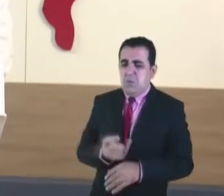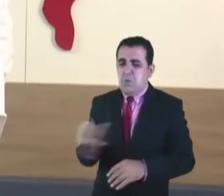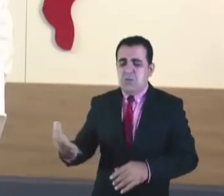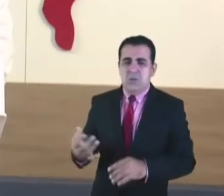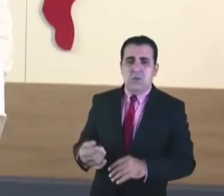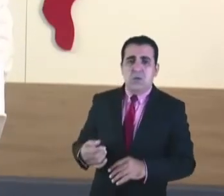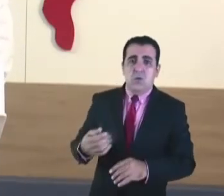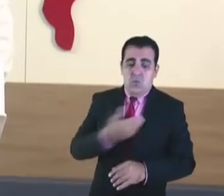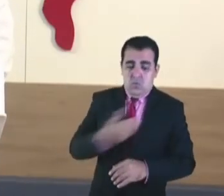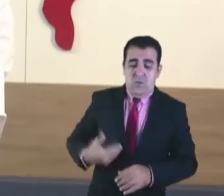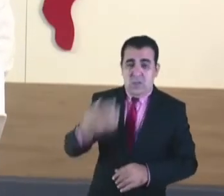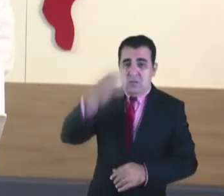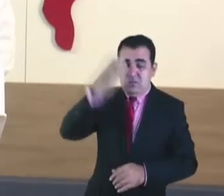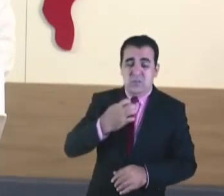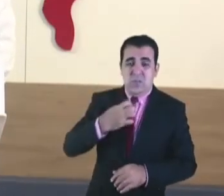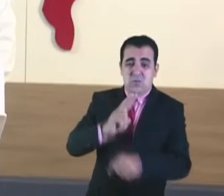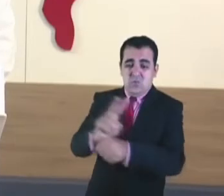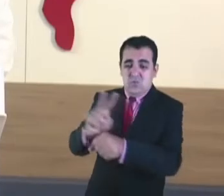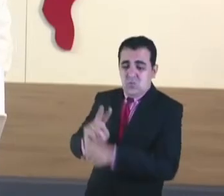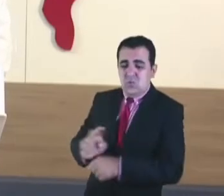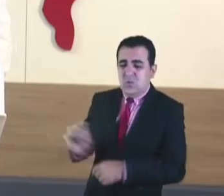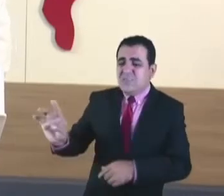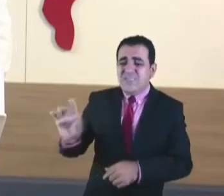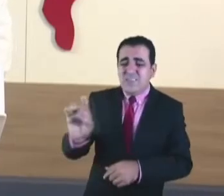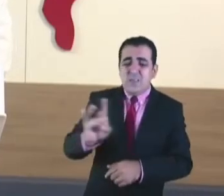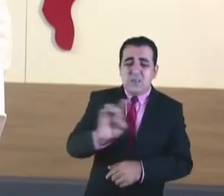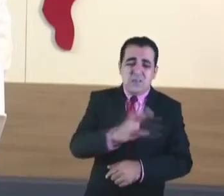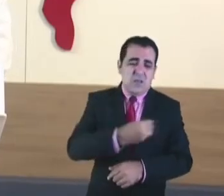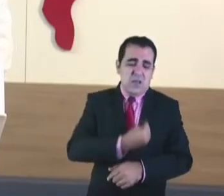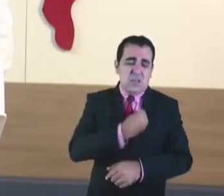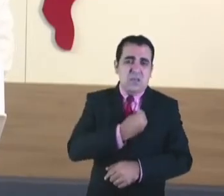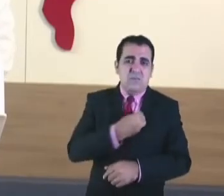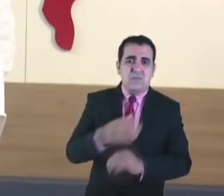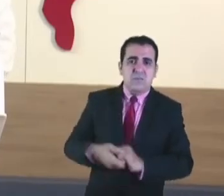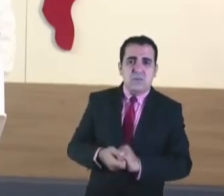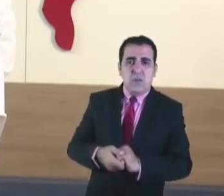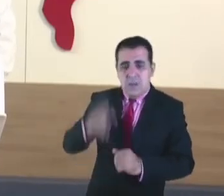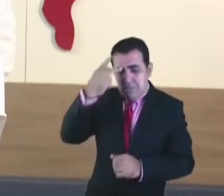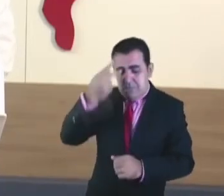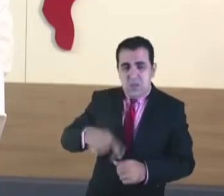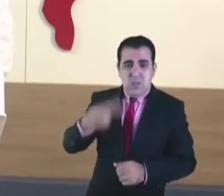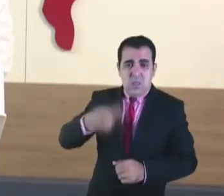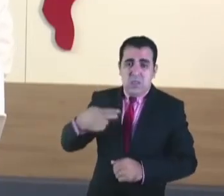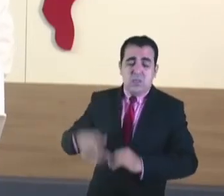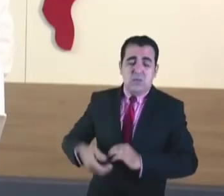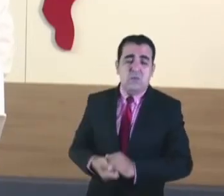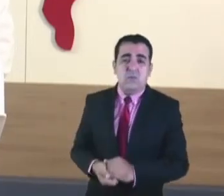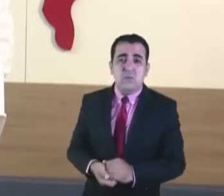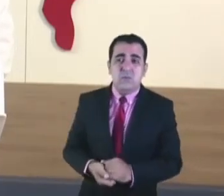Um governante sério cuida de cada vida como sendo a sua própria.